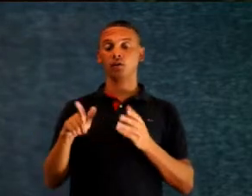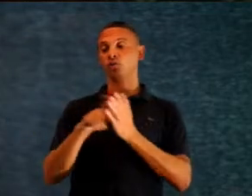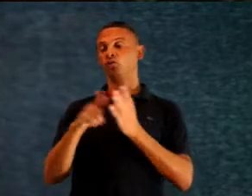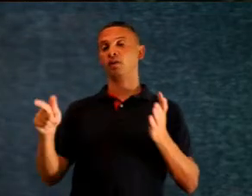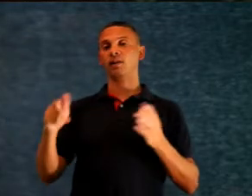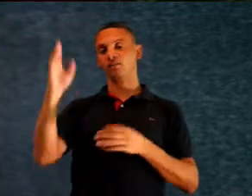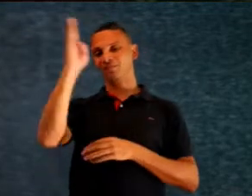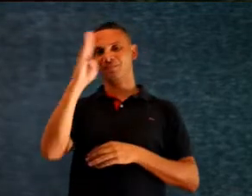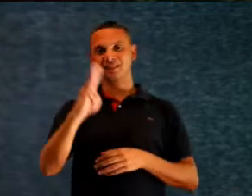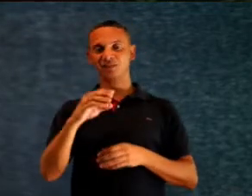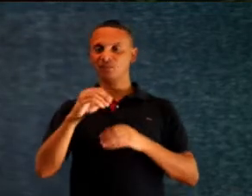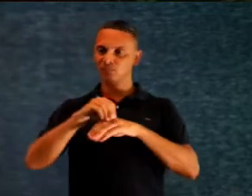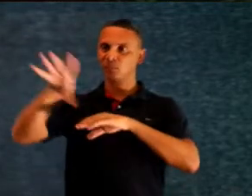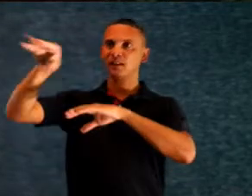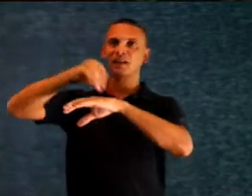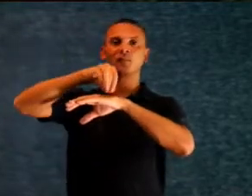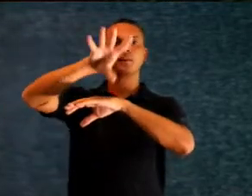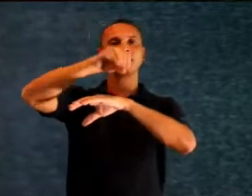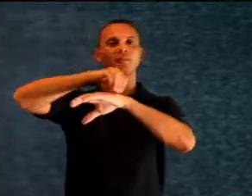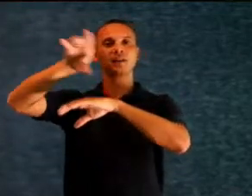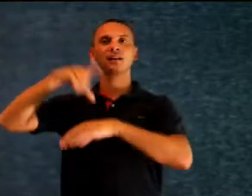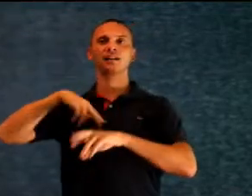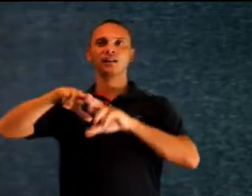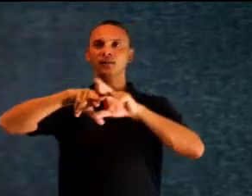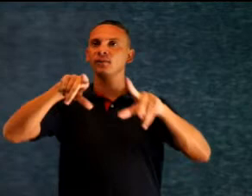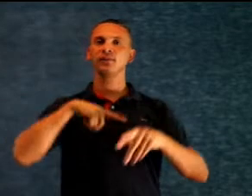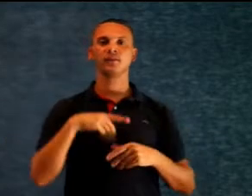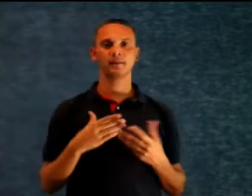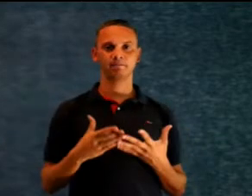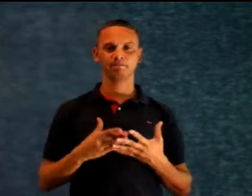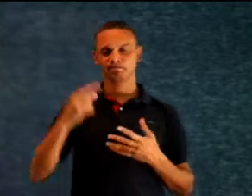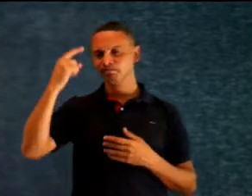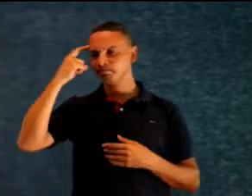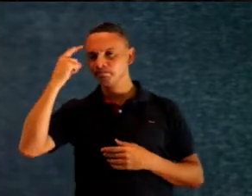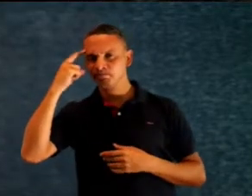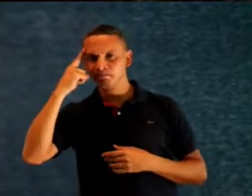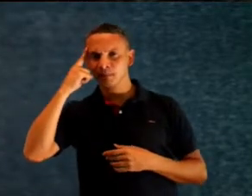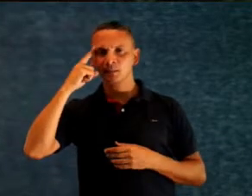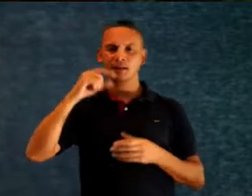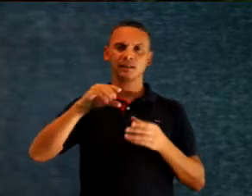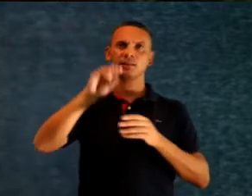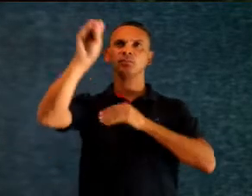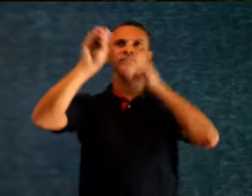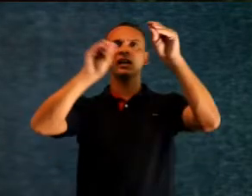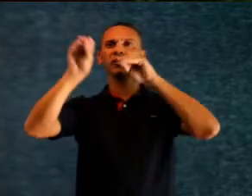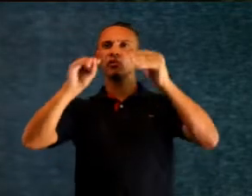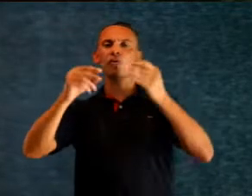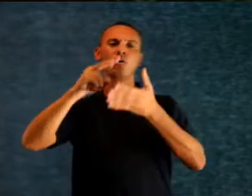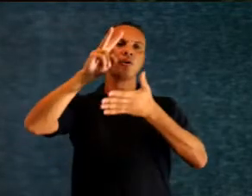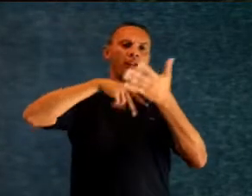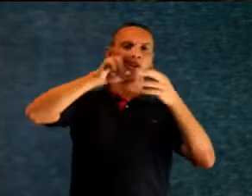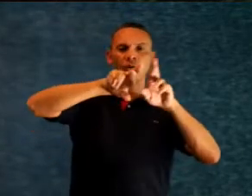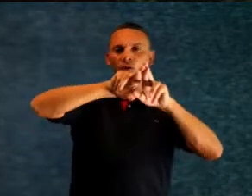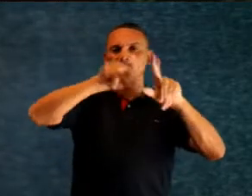Brasil não deixasse de publicá-lo 3 vezes por semana. Acho que editores e leitores de um e de outro